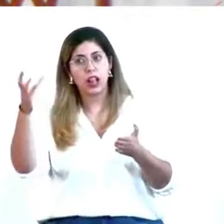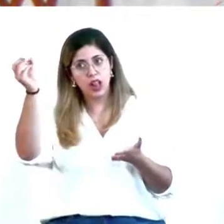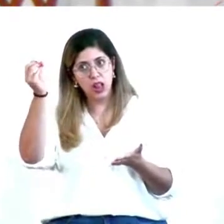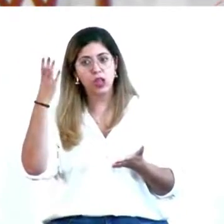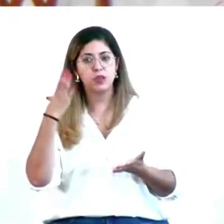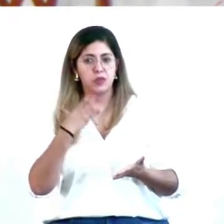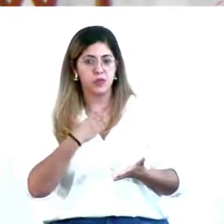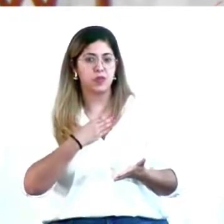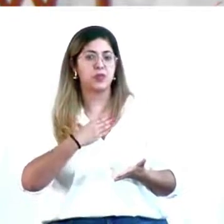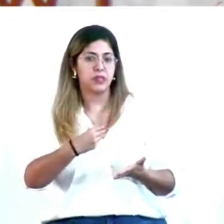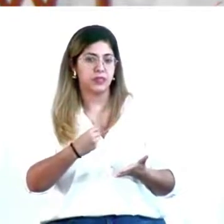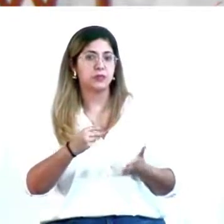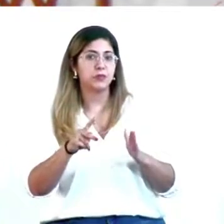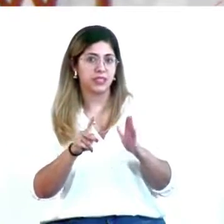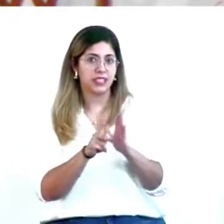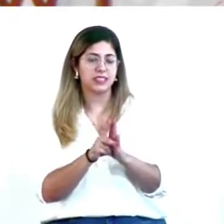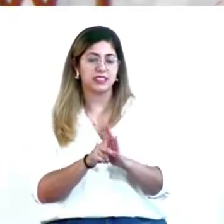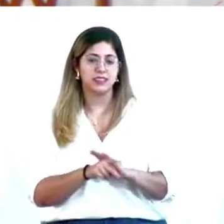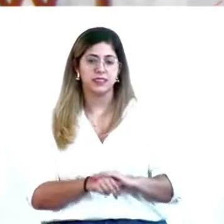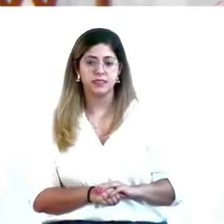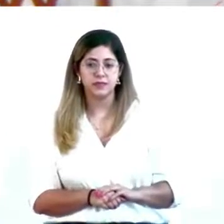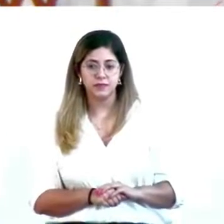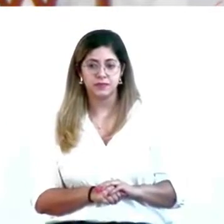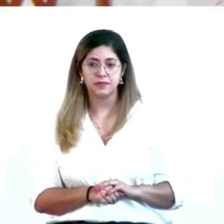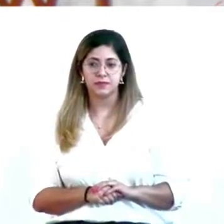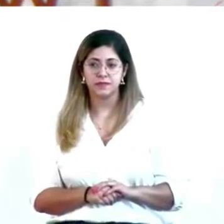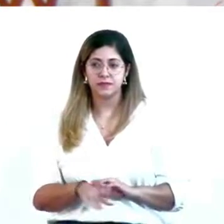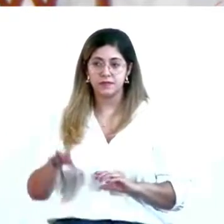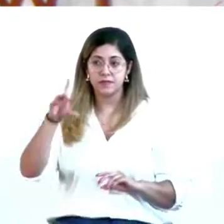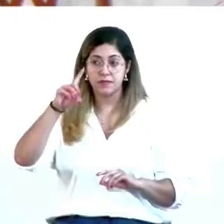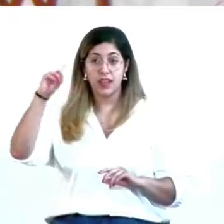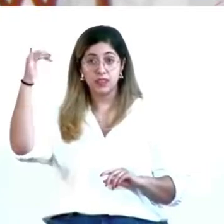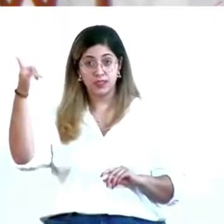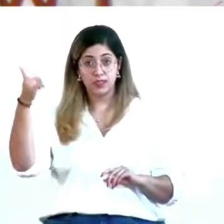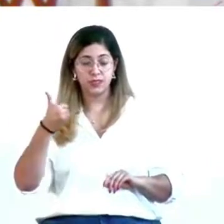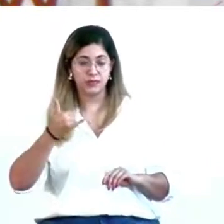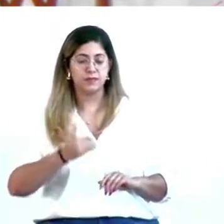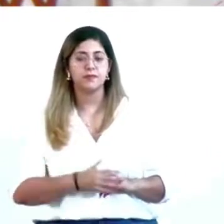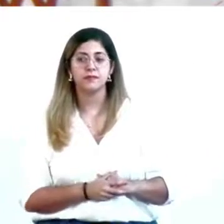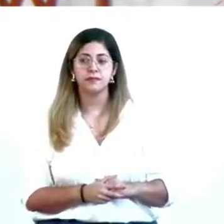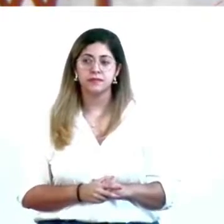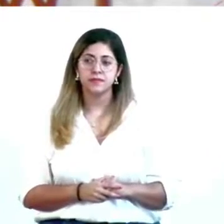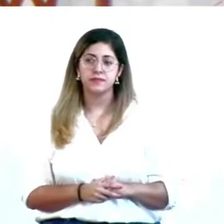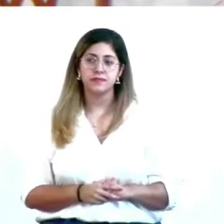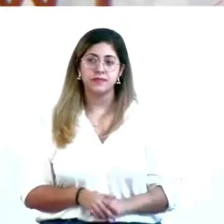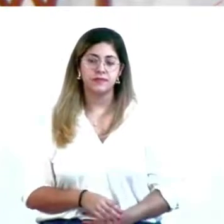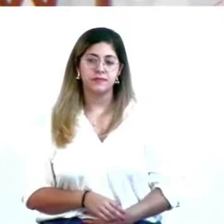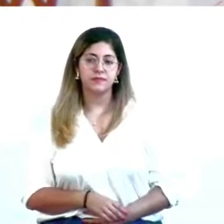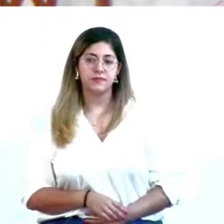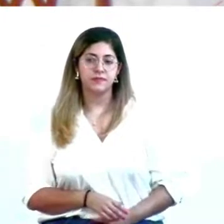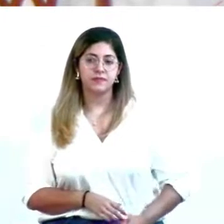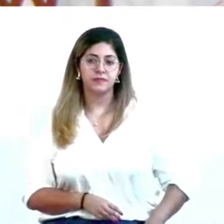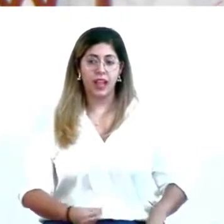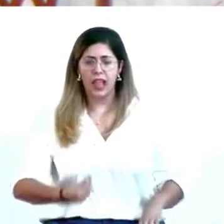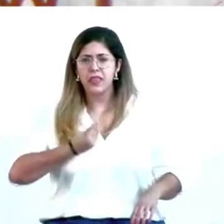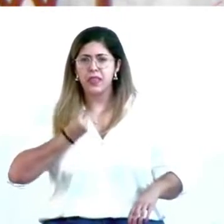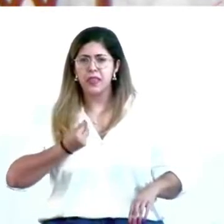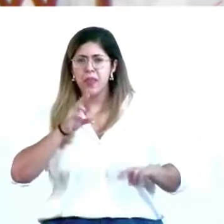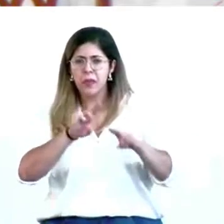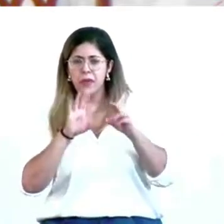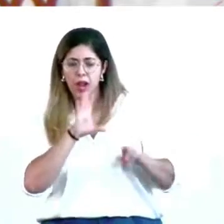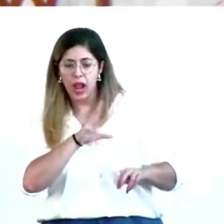E qual é o motivo? Ele diz, no verso 2, e andai em amor como também Cristo nos amou e